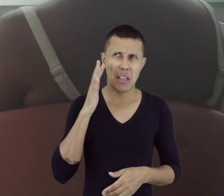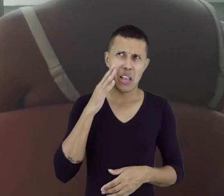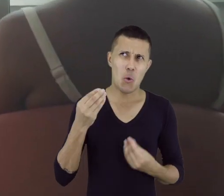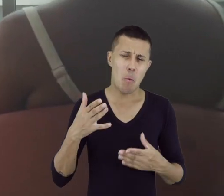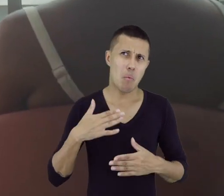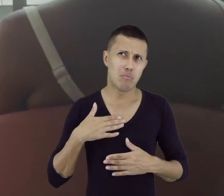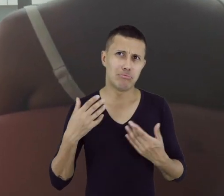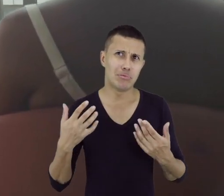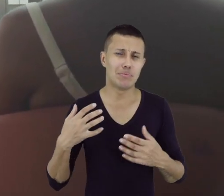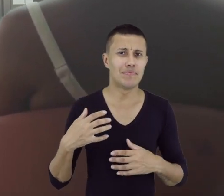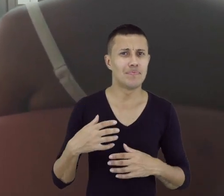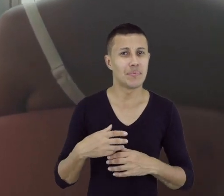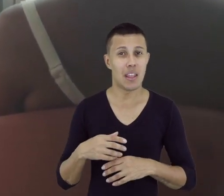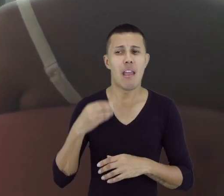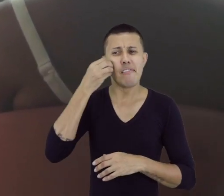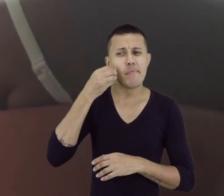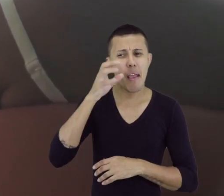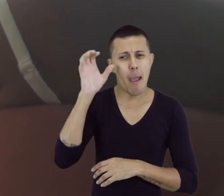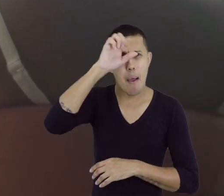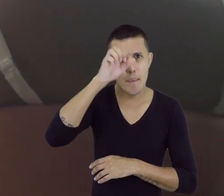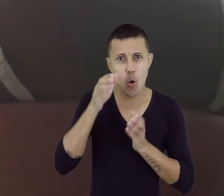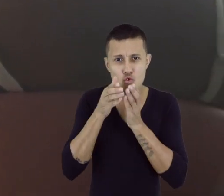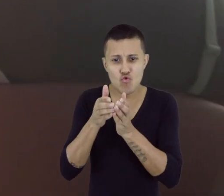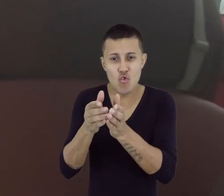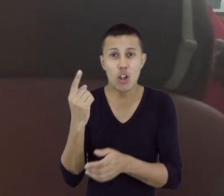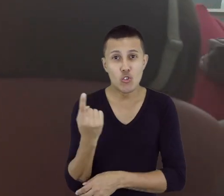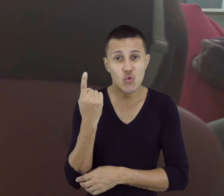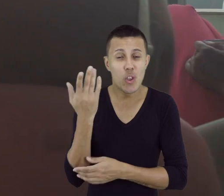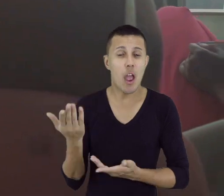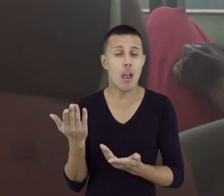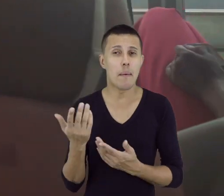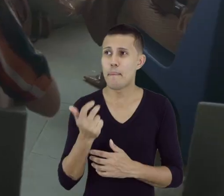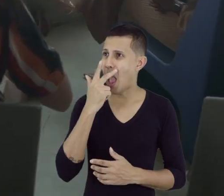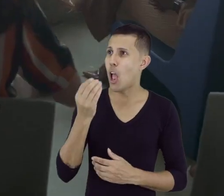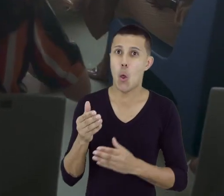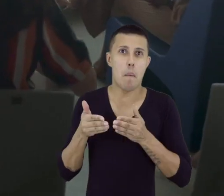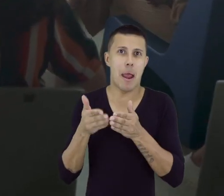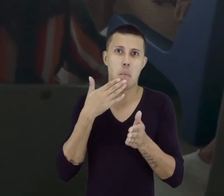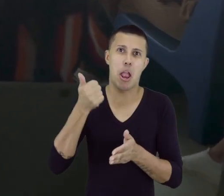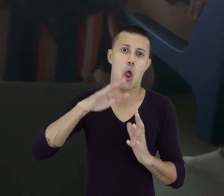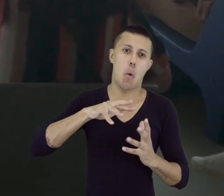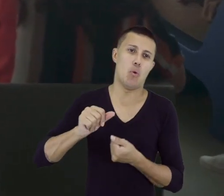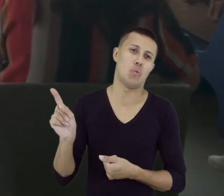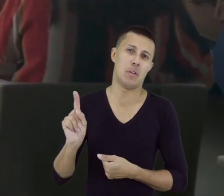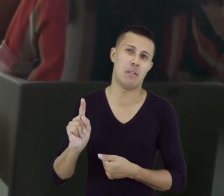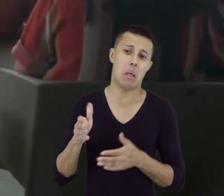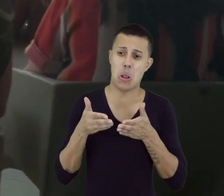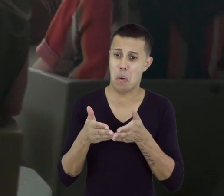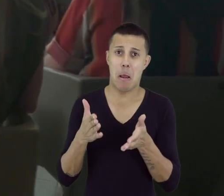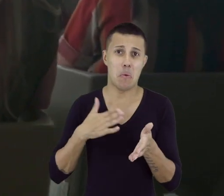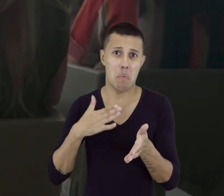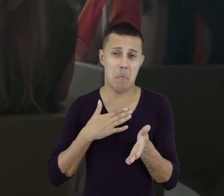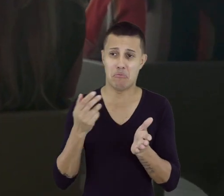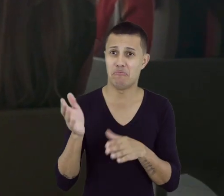algum jeito como eu podia a ganhar experiência, aprender a navegar em solitário. E talvez não fosse com o melhor barco do mundo, não seria com o barco